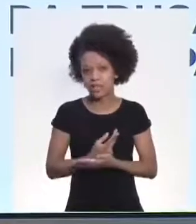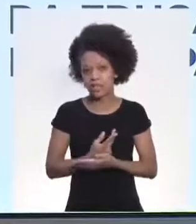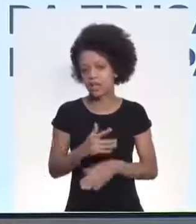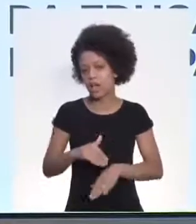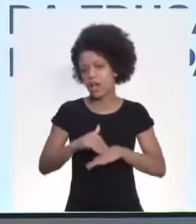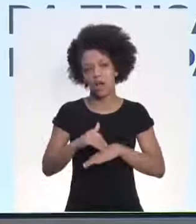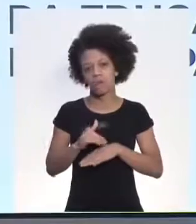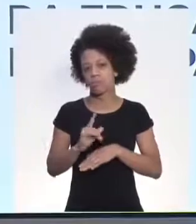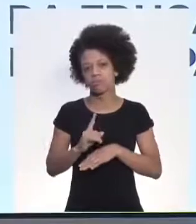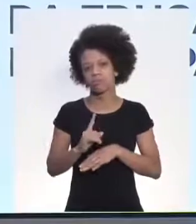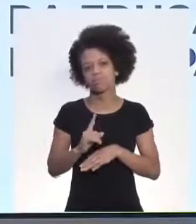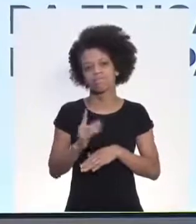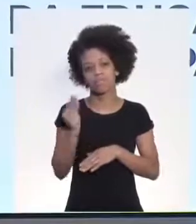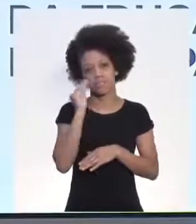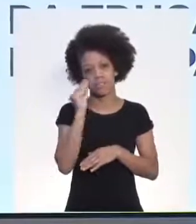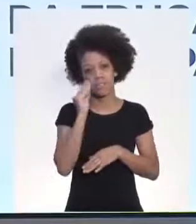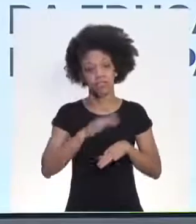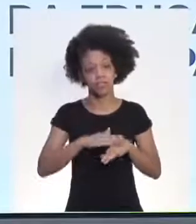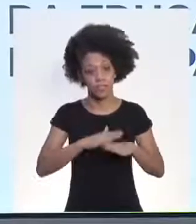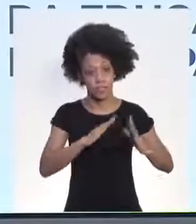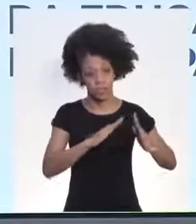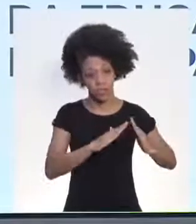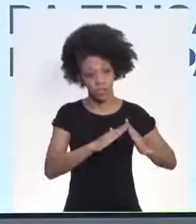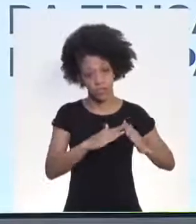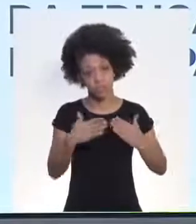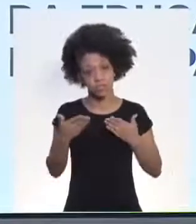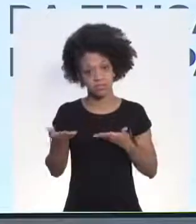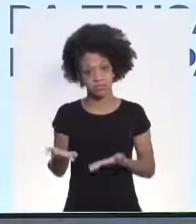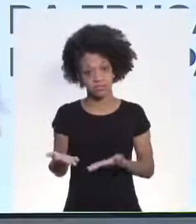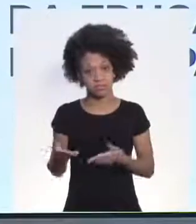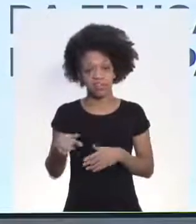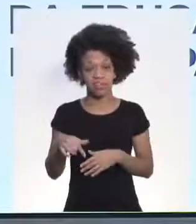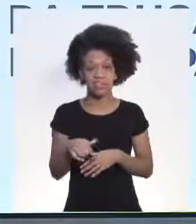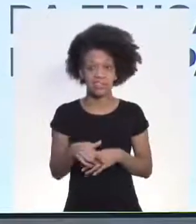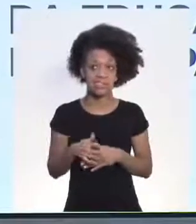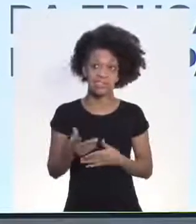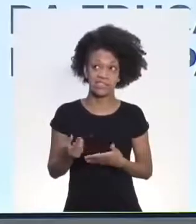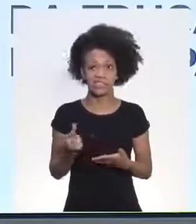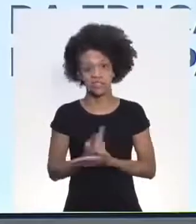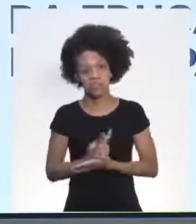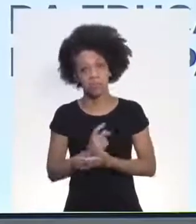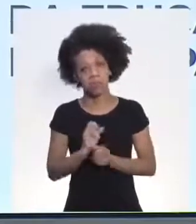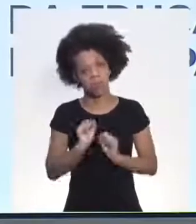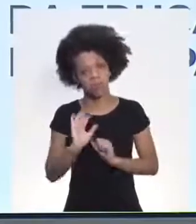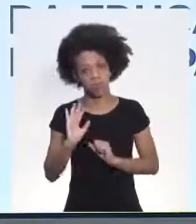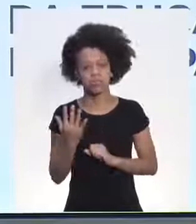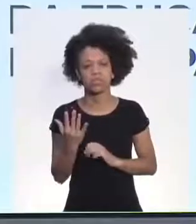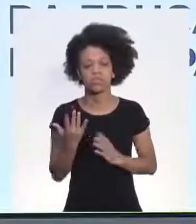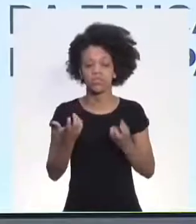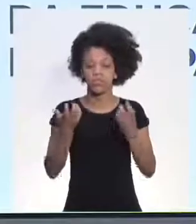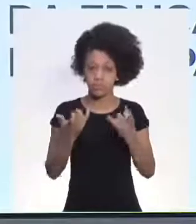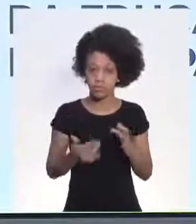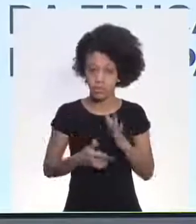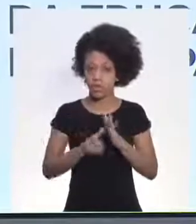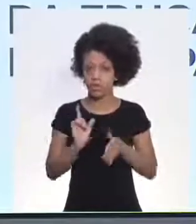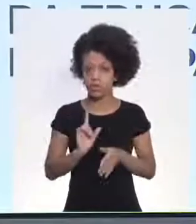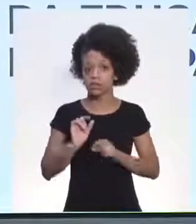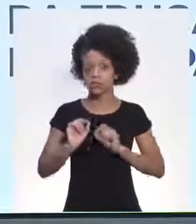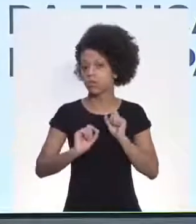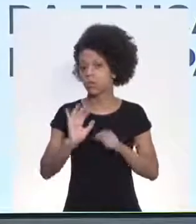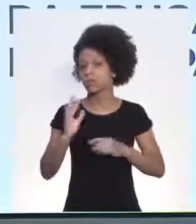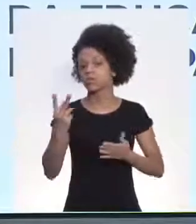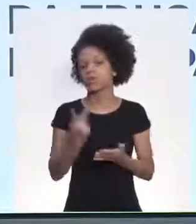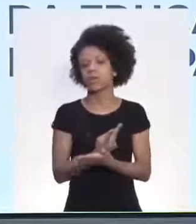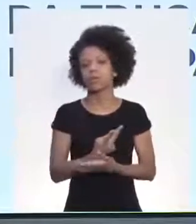juro que eu tentei, eu fiz em casa e aqui não deu certo, tá? Então, já vou me explicando antes que aconteça o erro, tá?